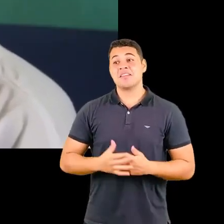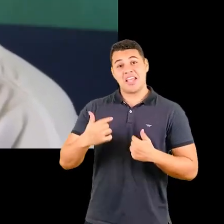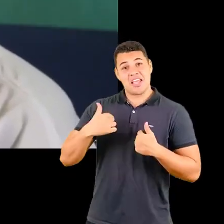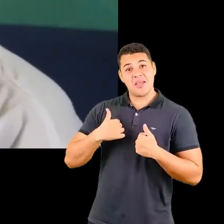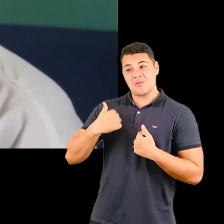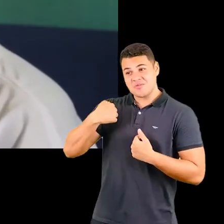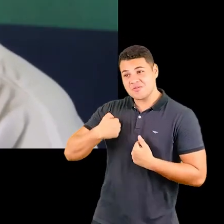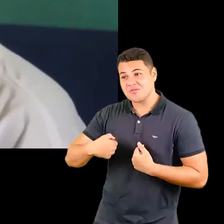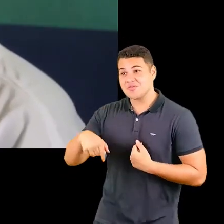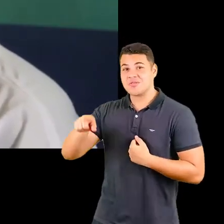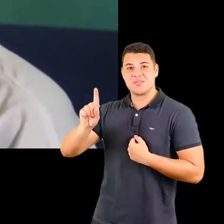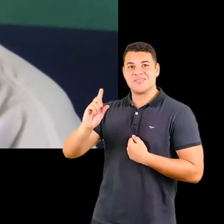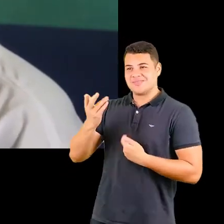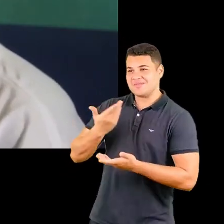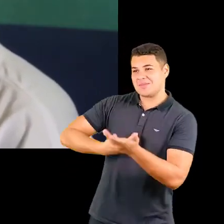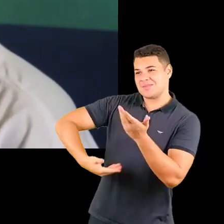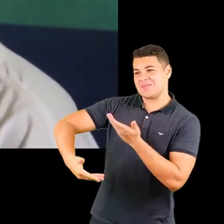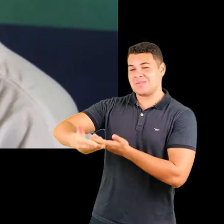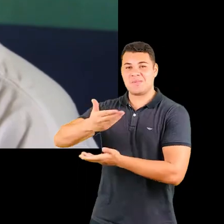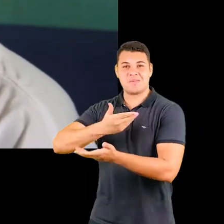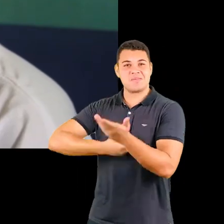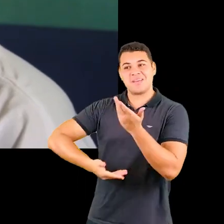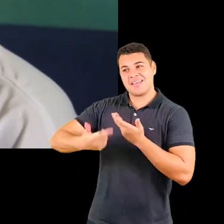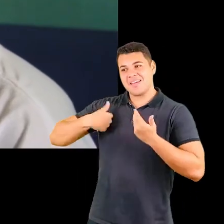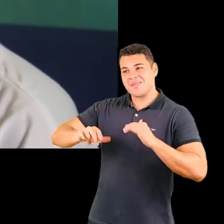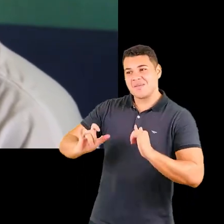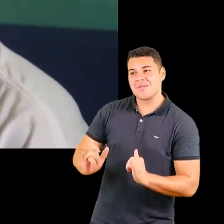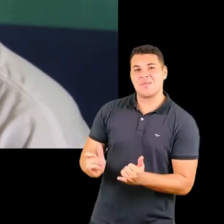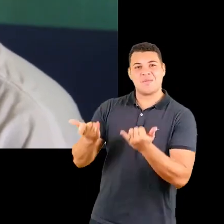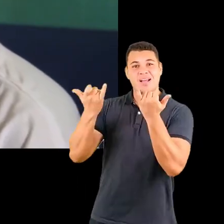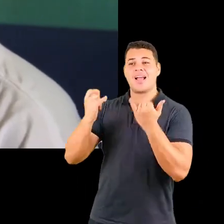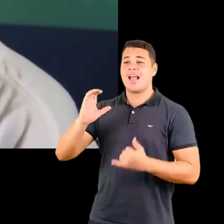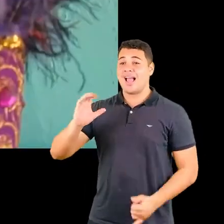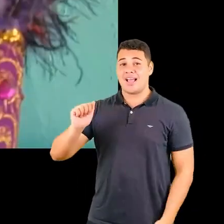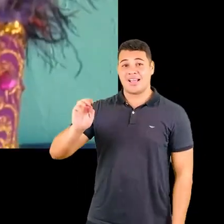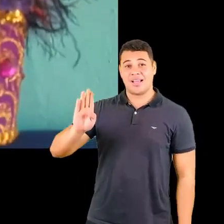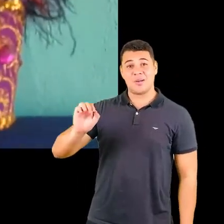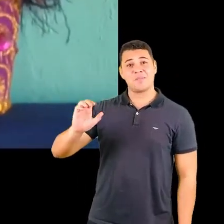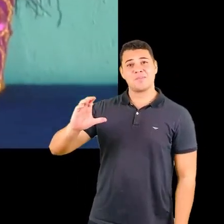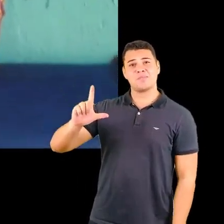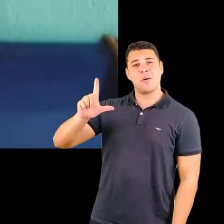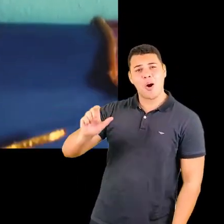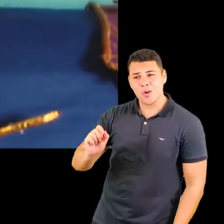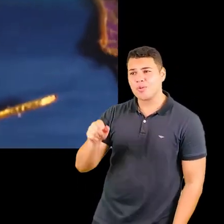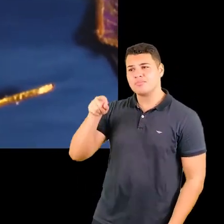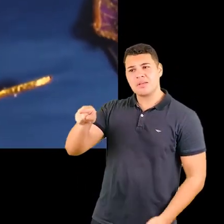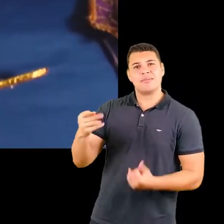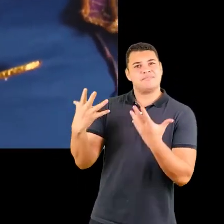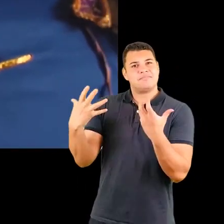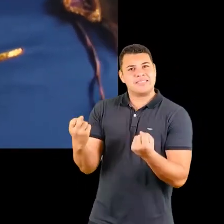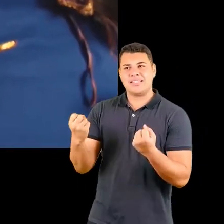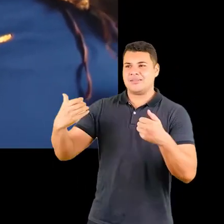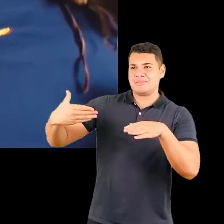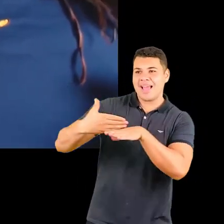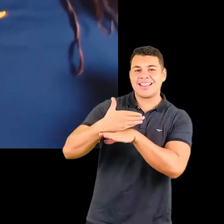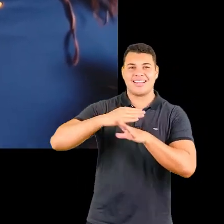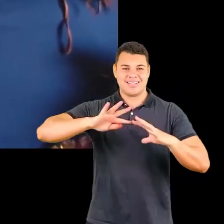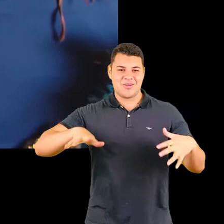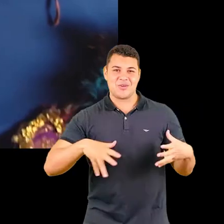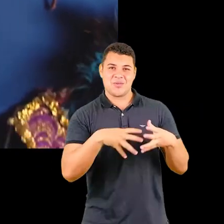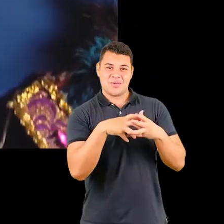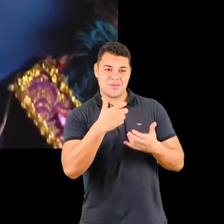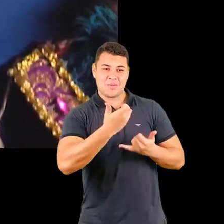E aí eu vi passar o caboclinho é má. E aí eu vi passar o caboclinho é má. Caboclo traiaco e frecha a